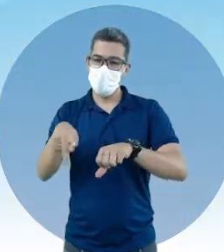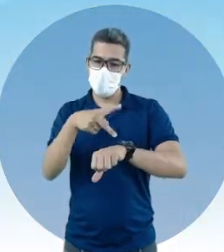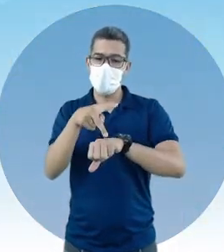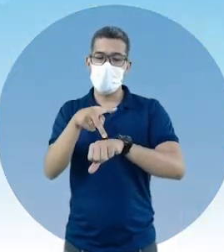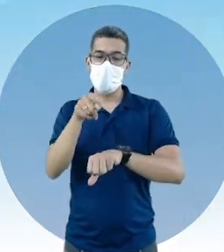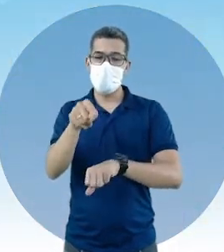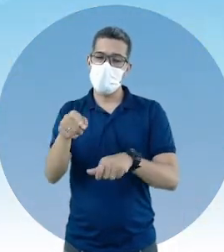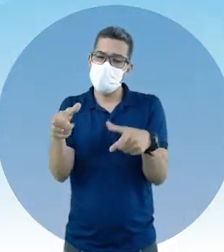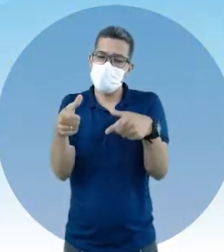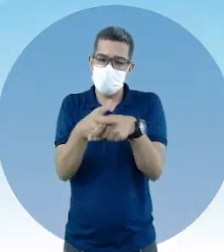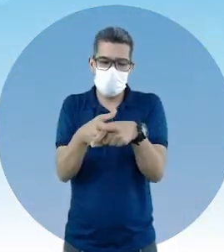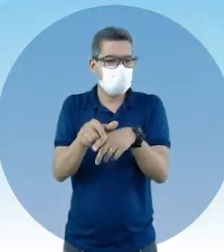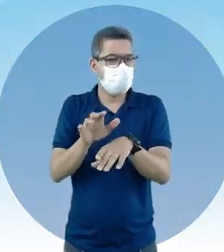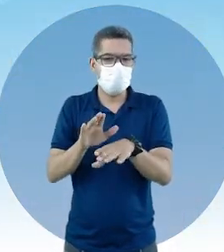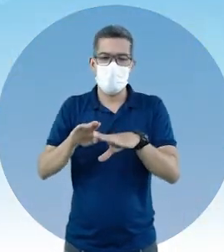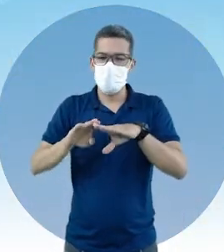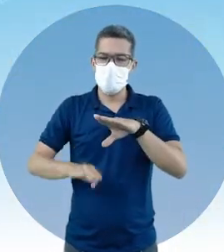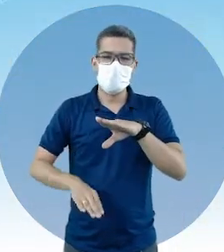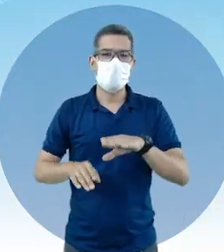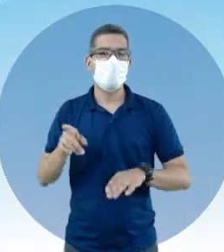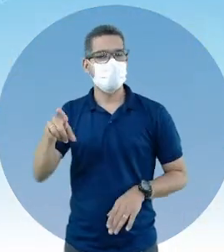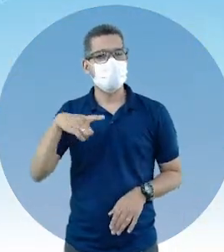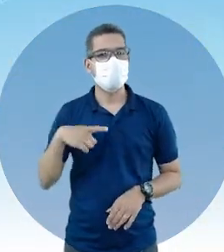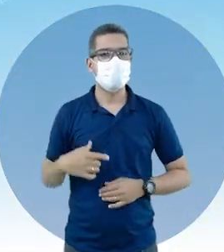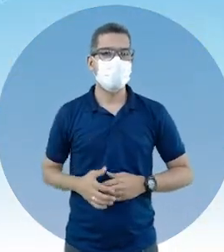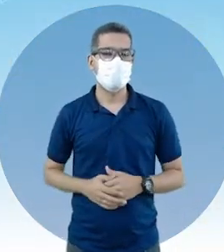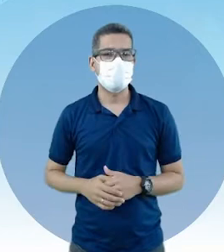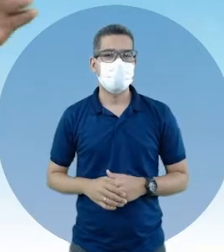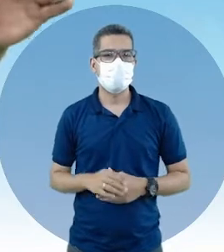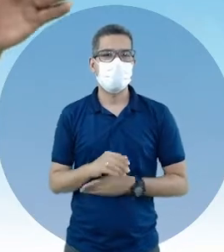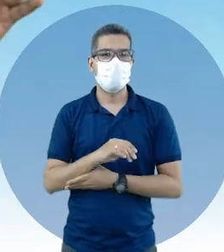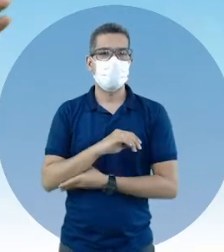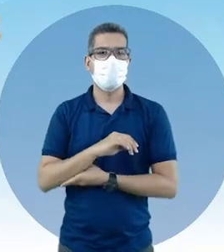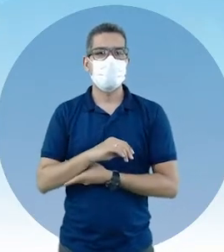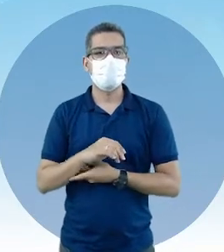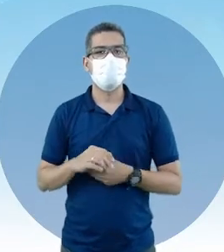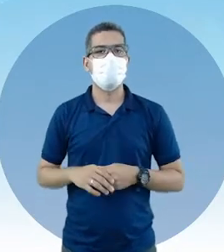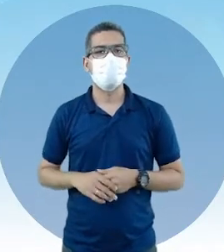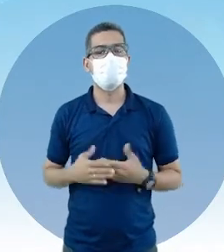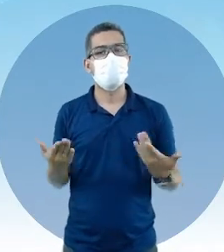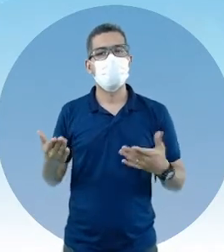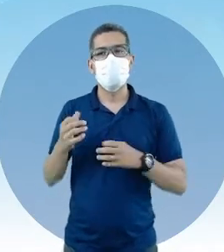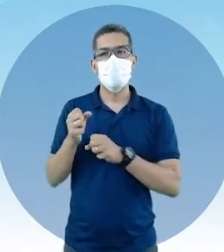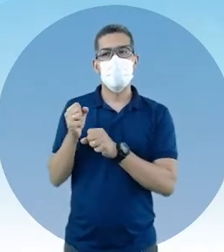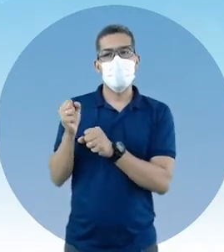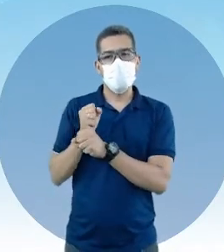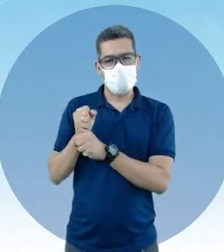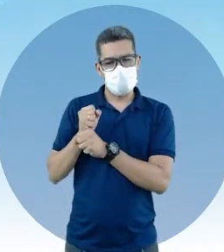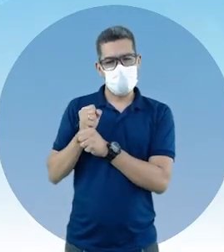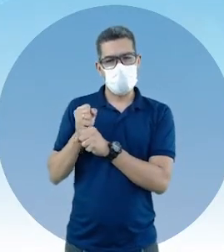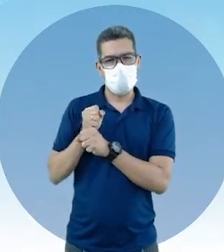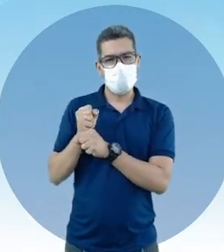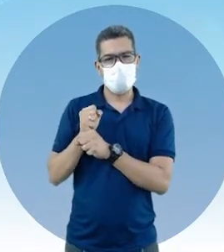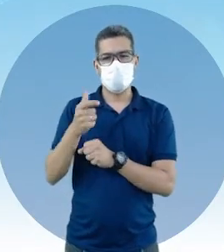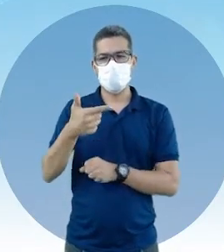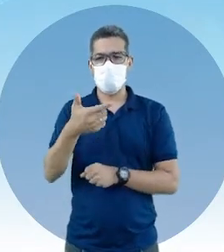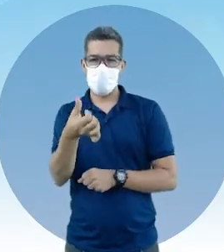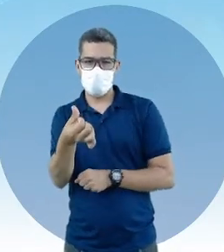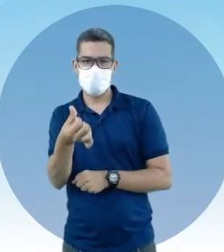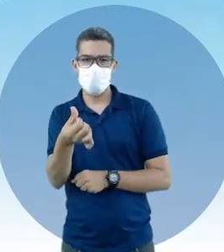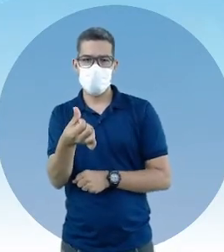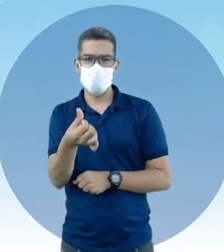o menor país do mundo. Então nós já sabemos, ele teve o terceiro maior pontificado da história. Ele que veio lá